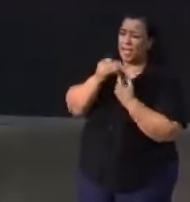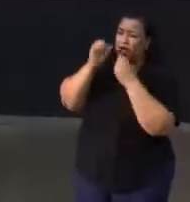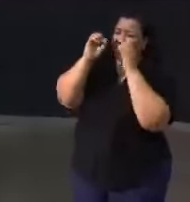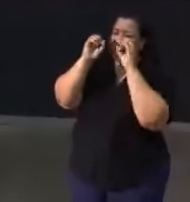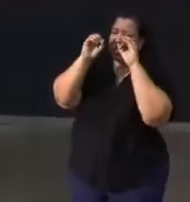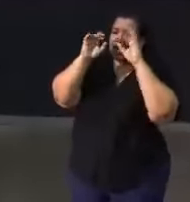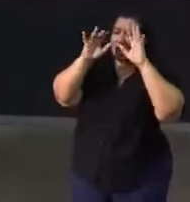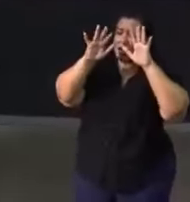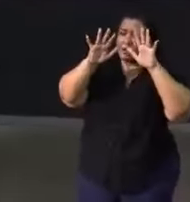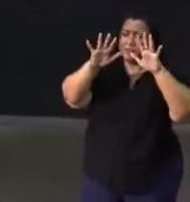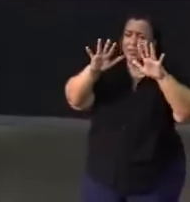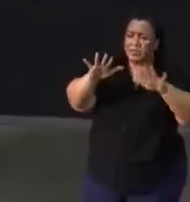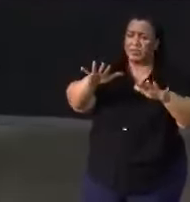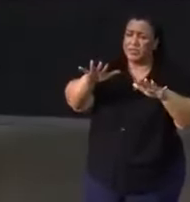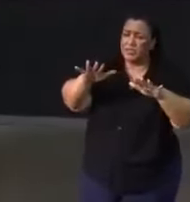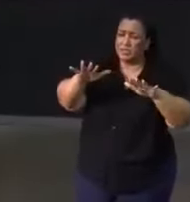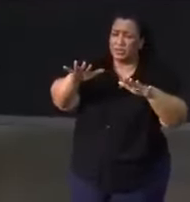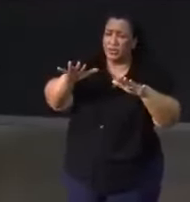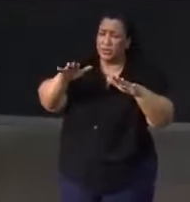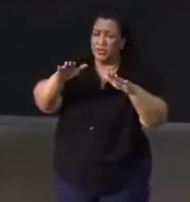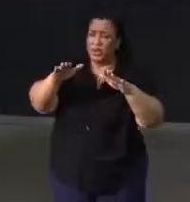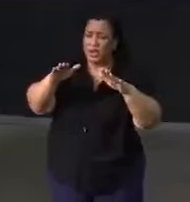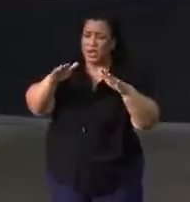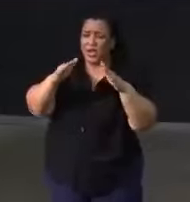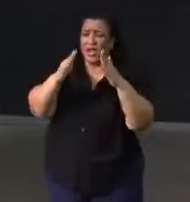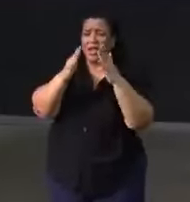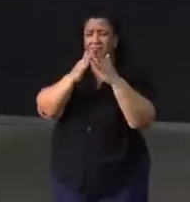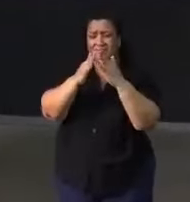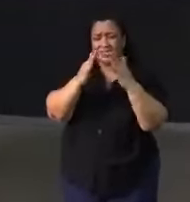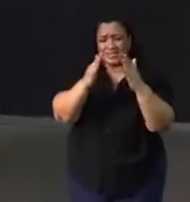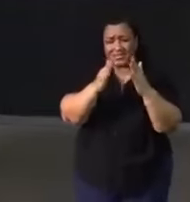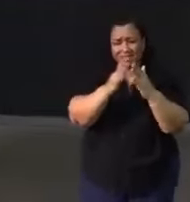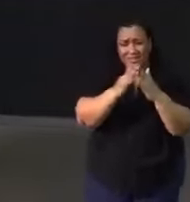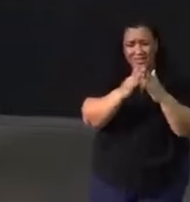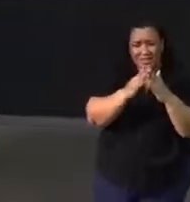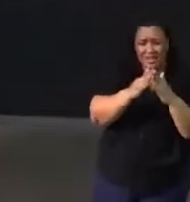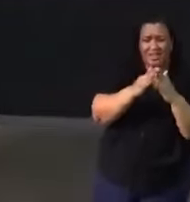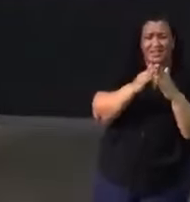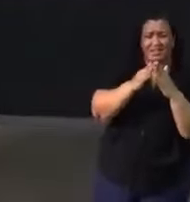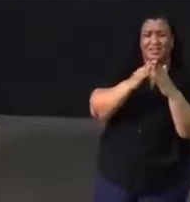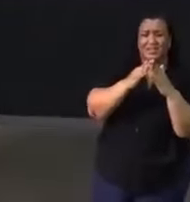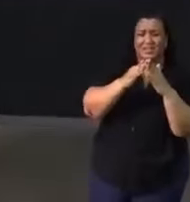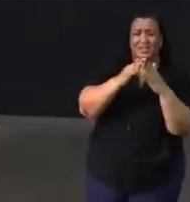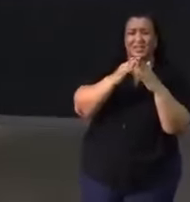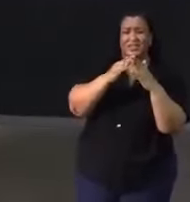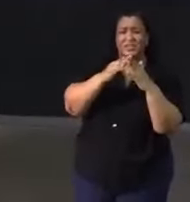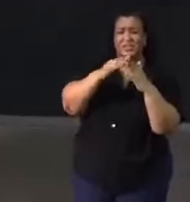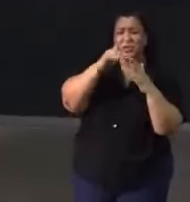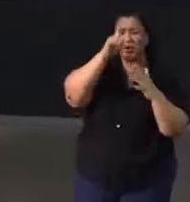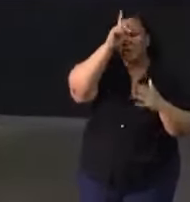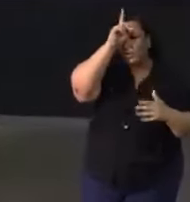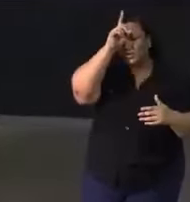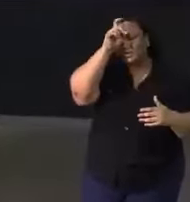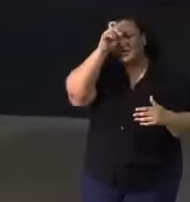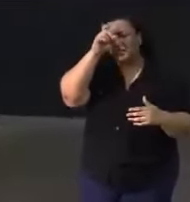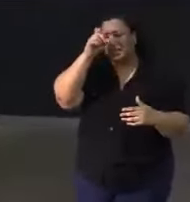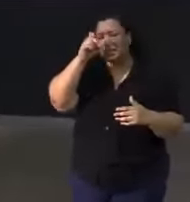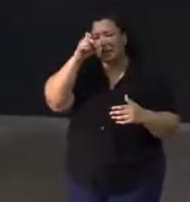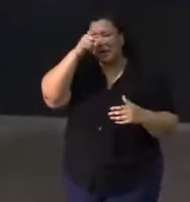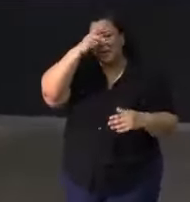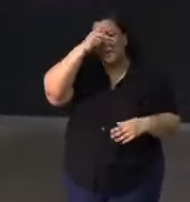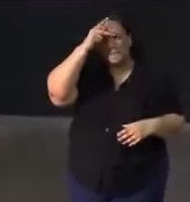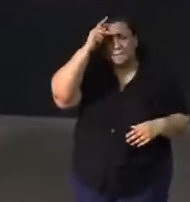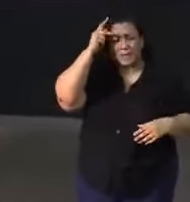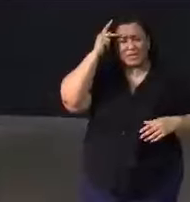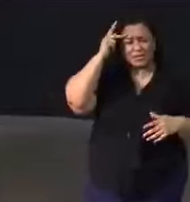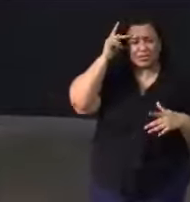abençoa e visita a casa, o quarto, a enfermaria, o carro dessa pessoa que